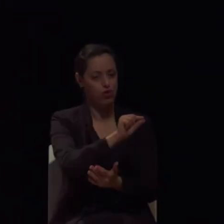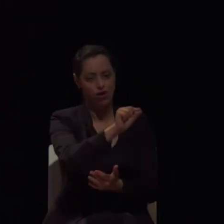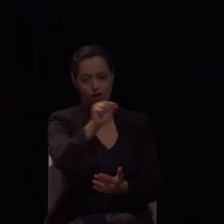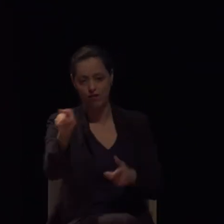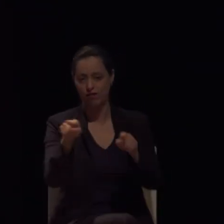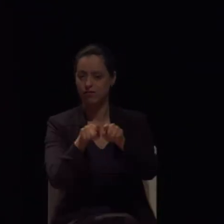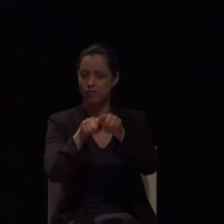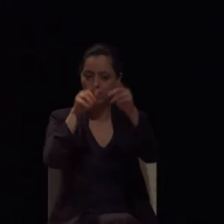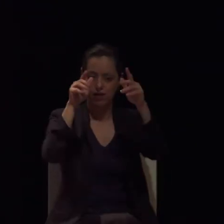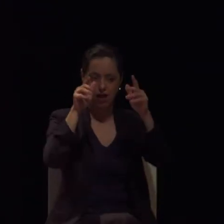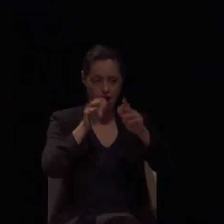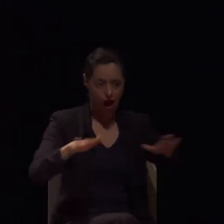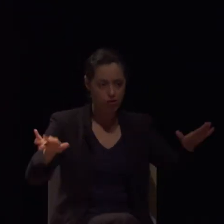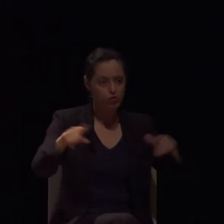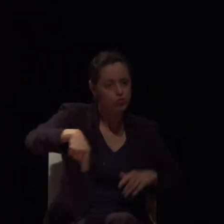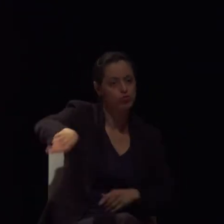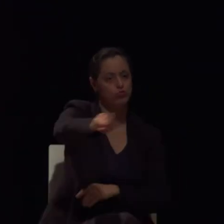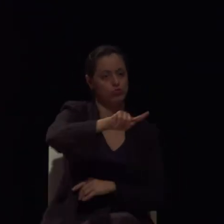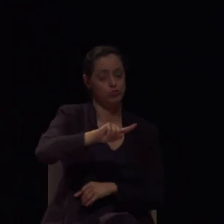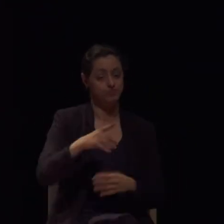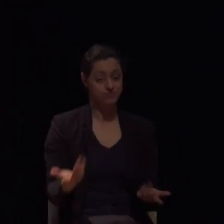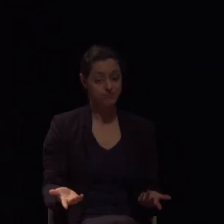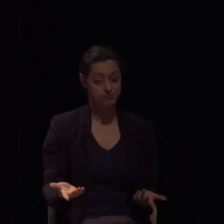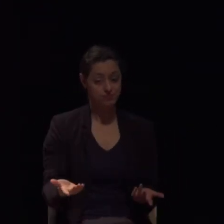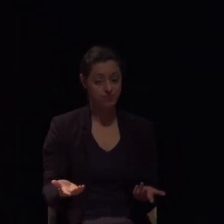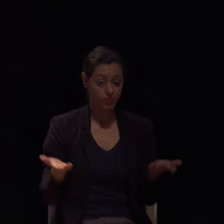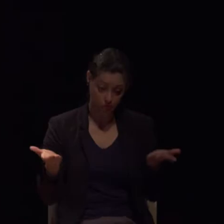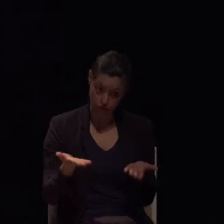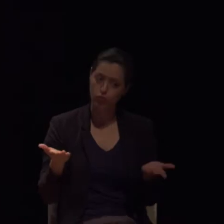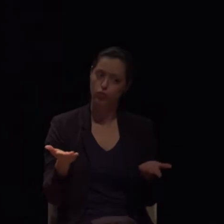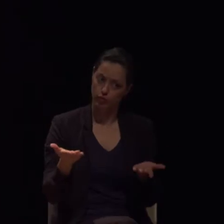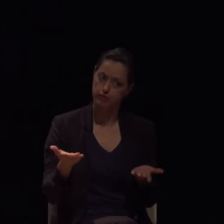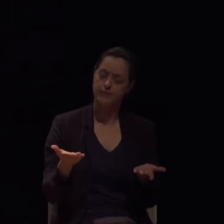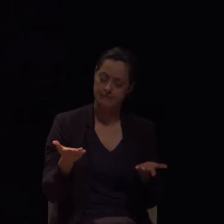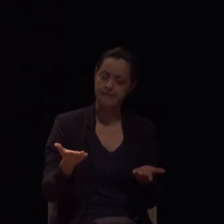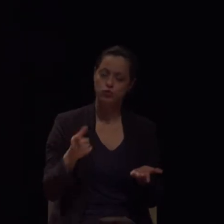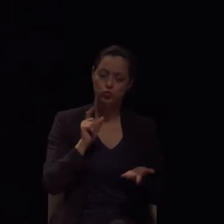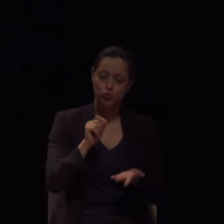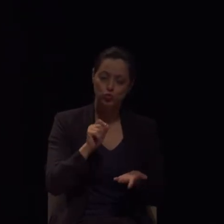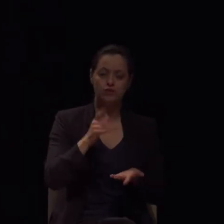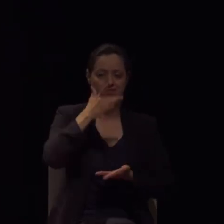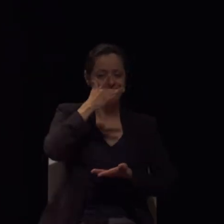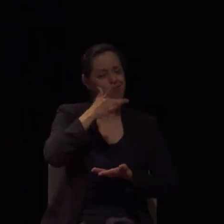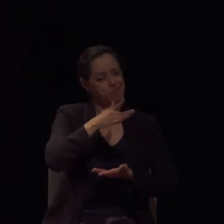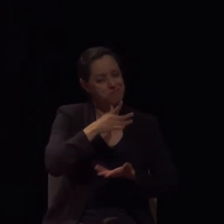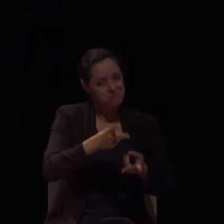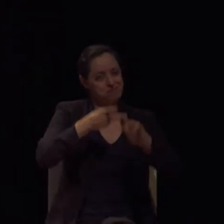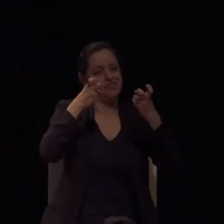do que nunca em que a gente tem lidado com um conservadorismo